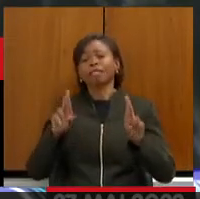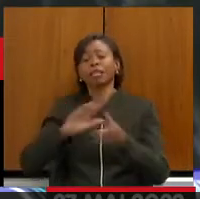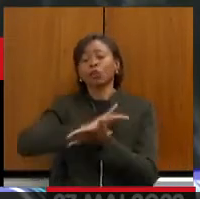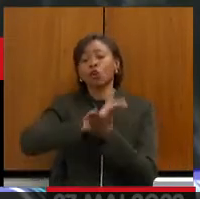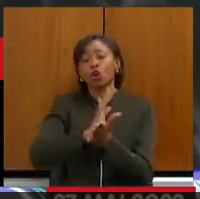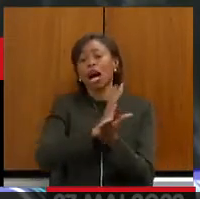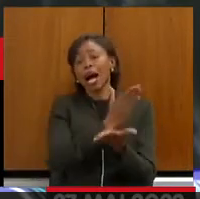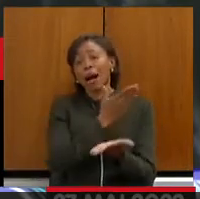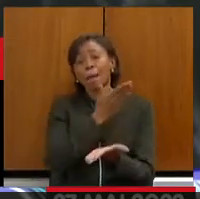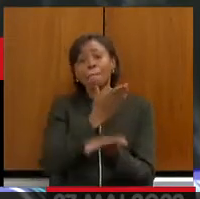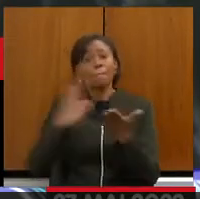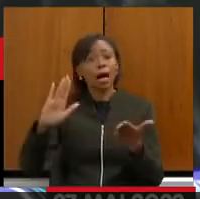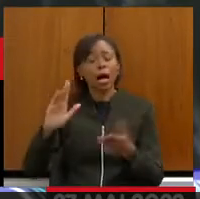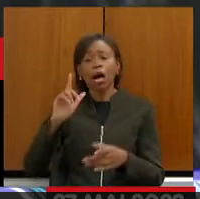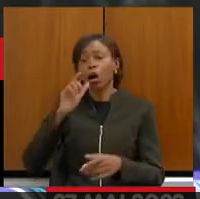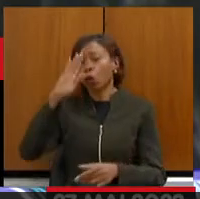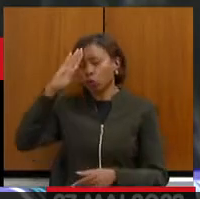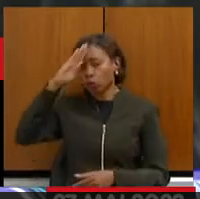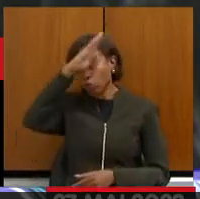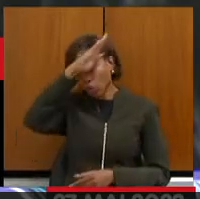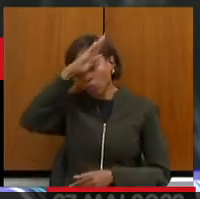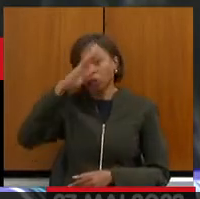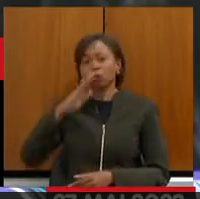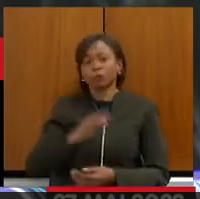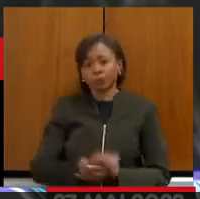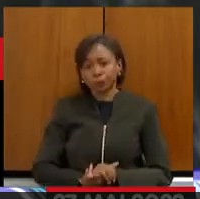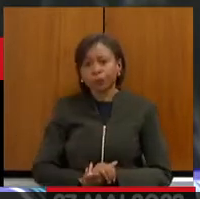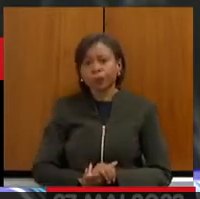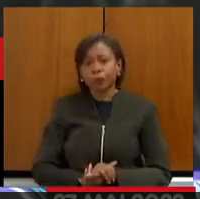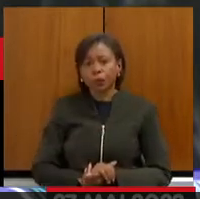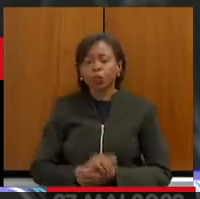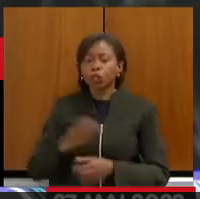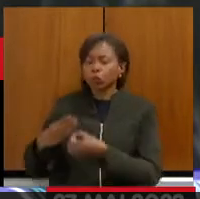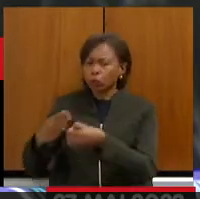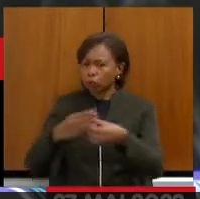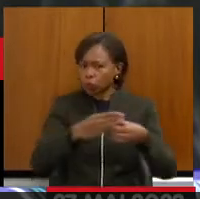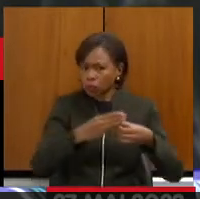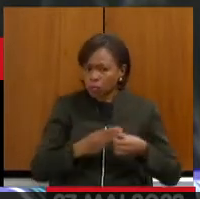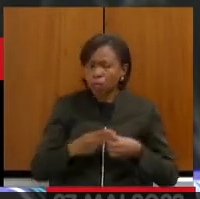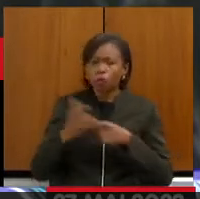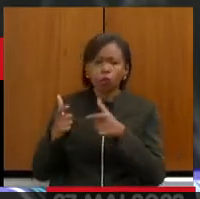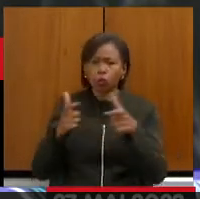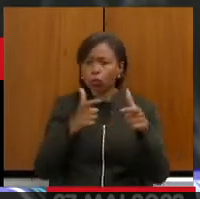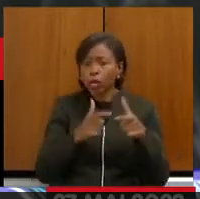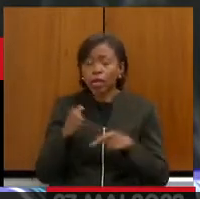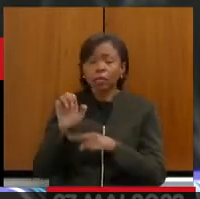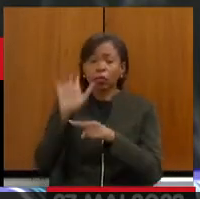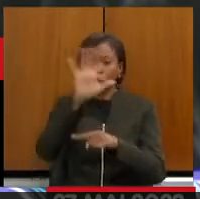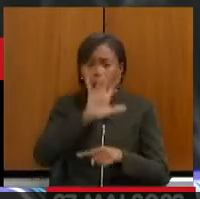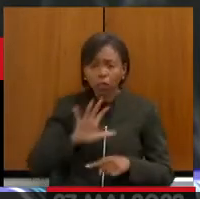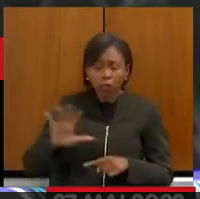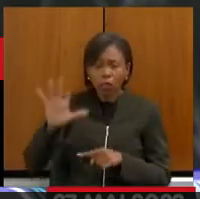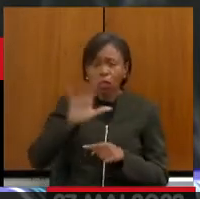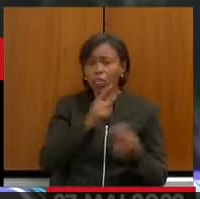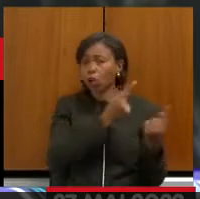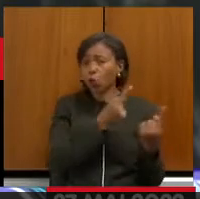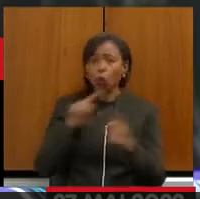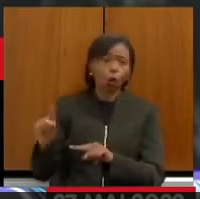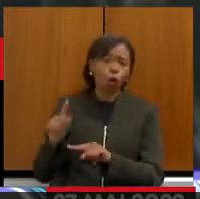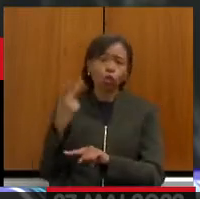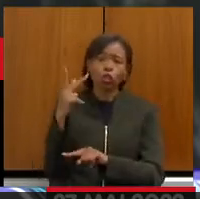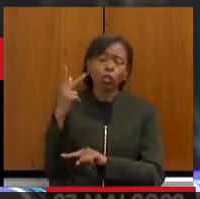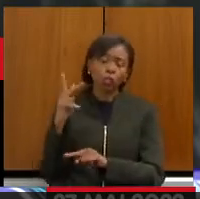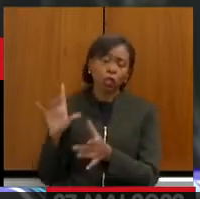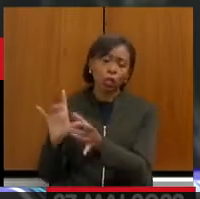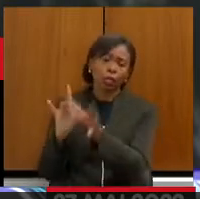bolsonarista nas urnas e para além das eleições nos municípios e nos Estados combatendo e para que